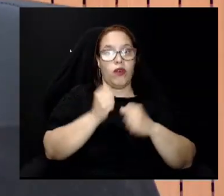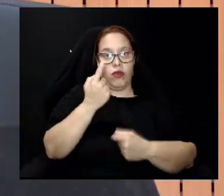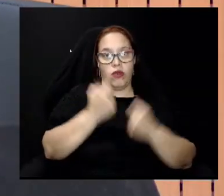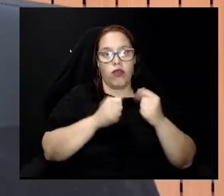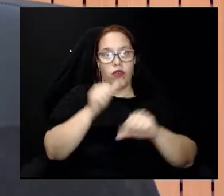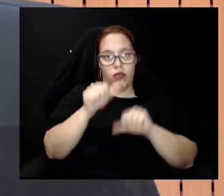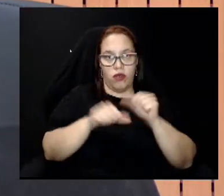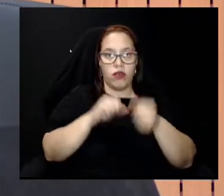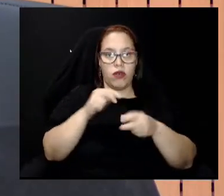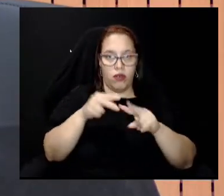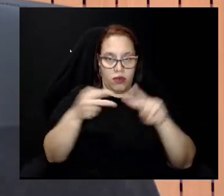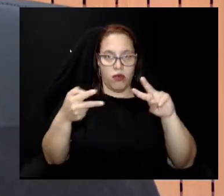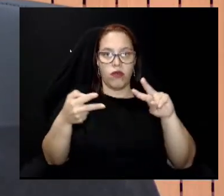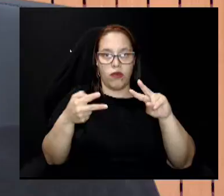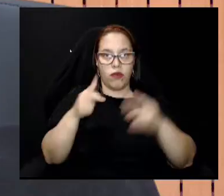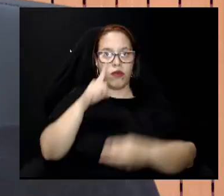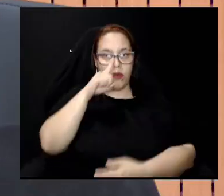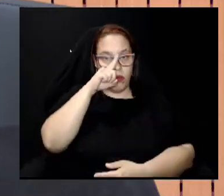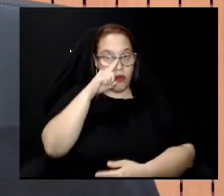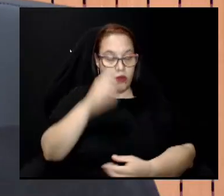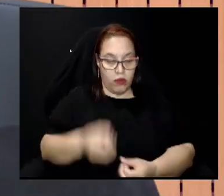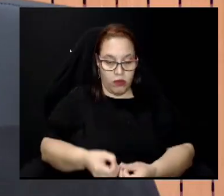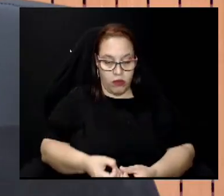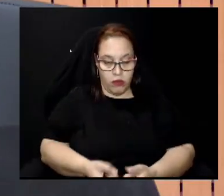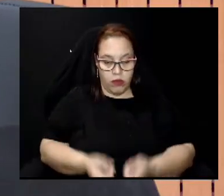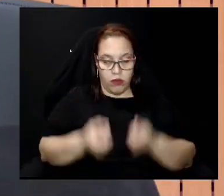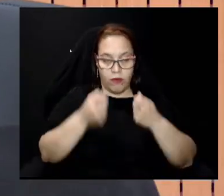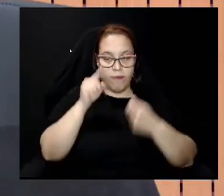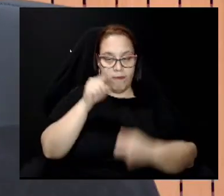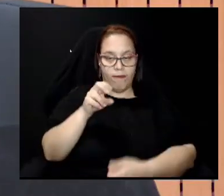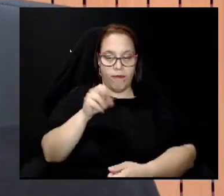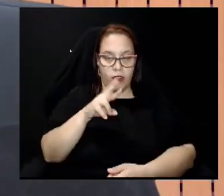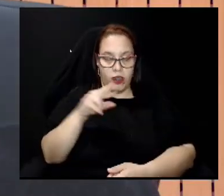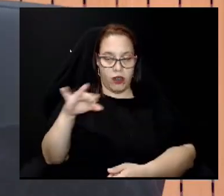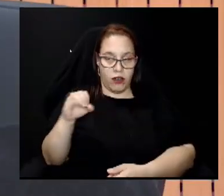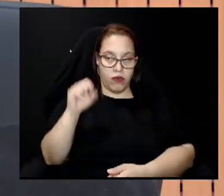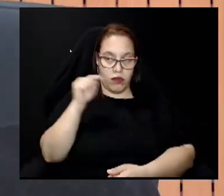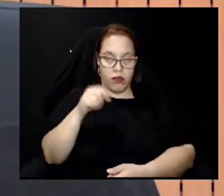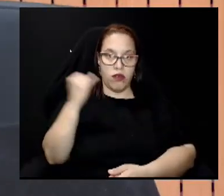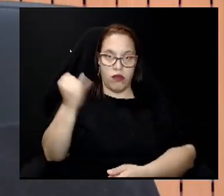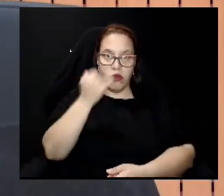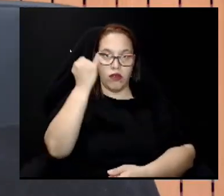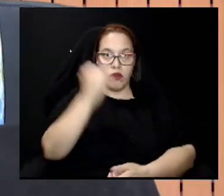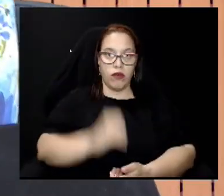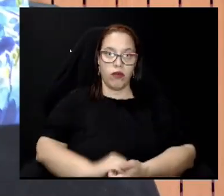aumente o risco do câncer de ovário nela. Então, isso é importante.